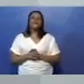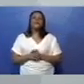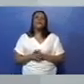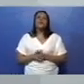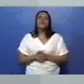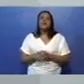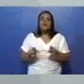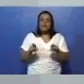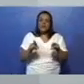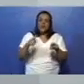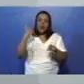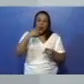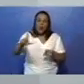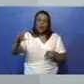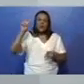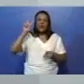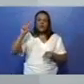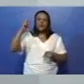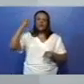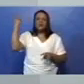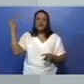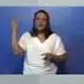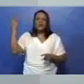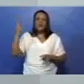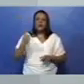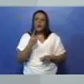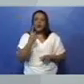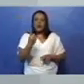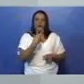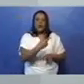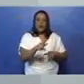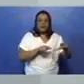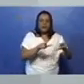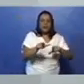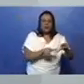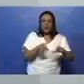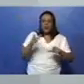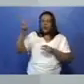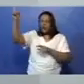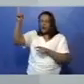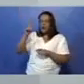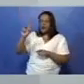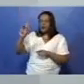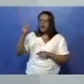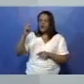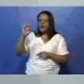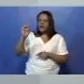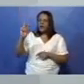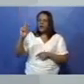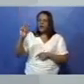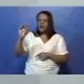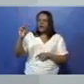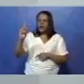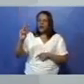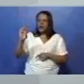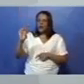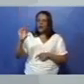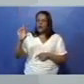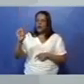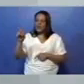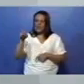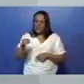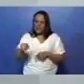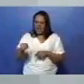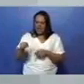outra história que a gente pode ver são os 12 trabalhos de Hércules. Vocês já devem ter ouvido falar de Hércules, tá? Era um nome